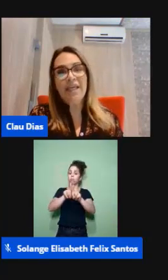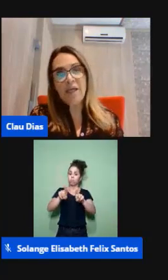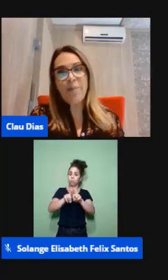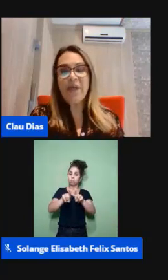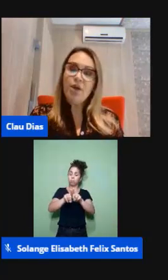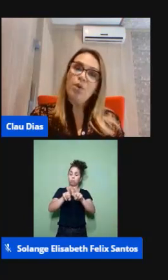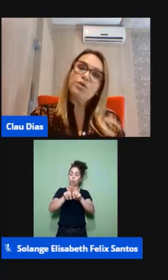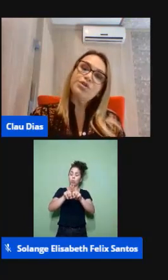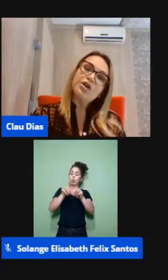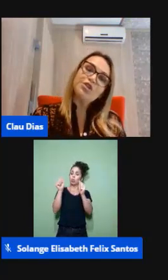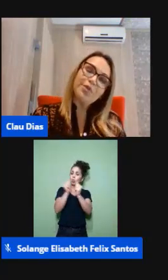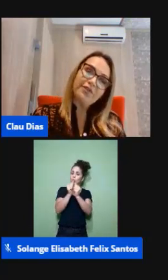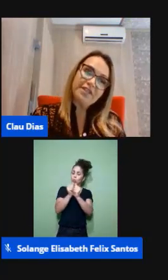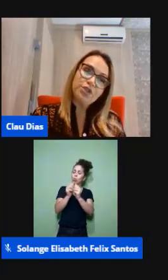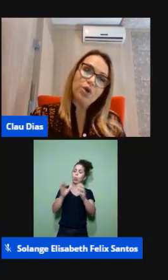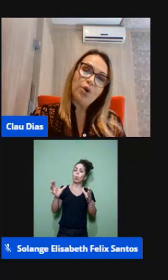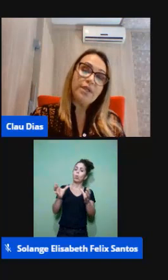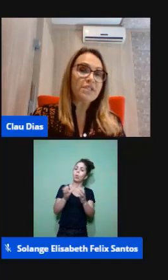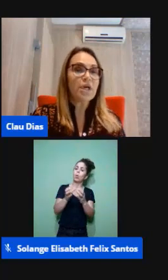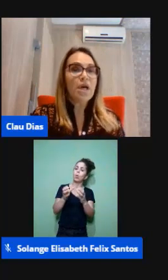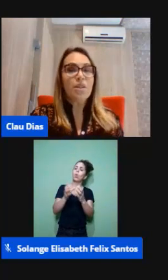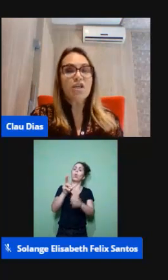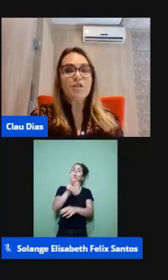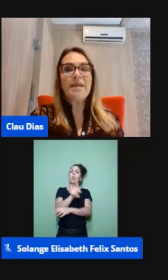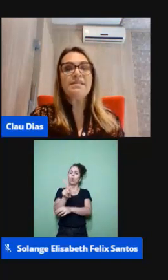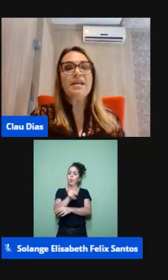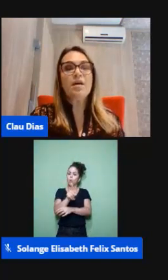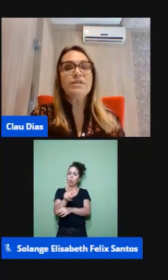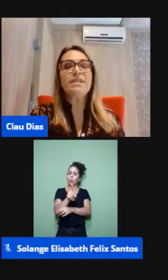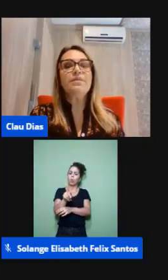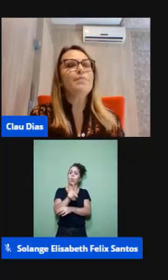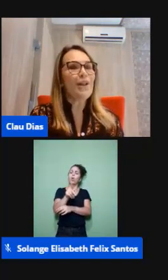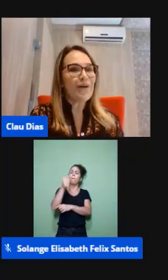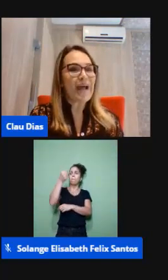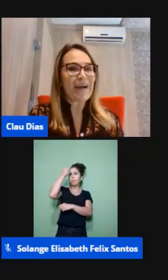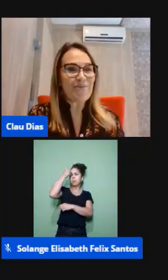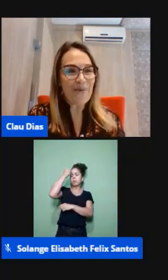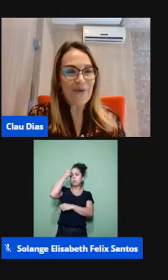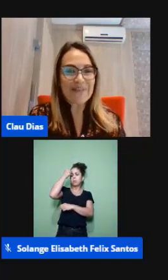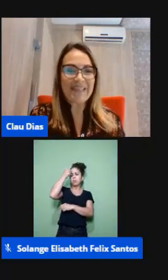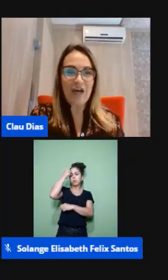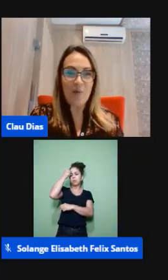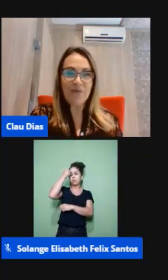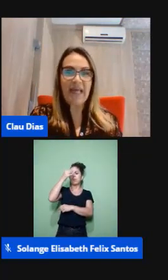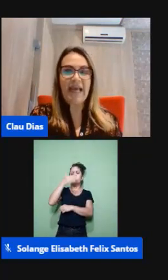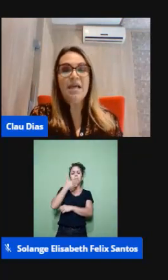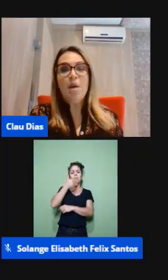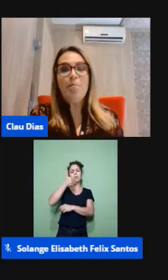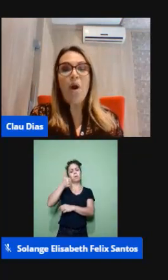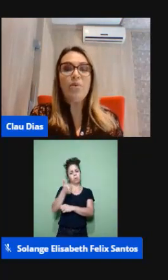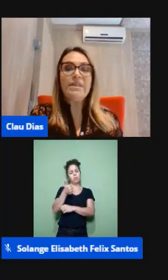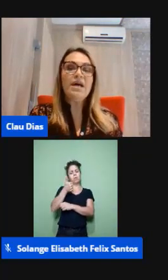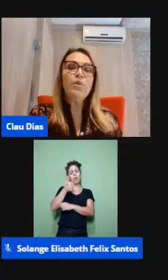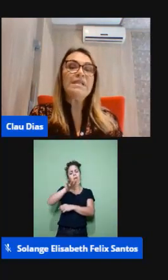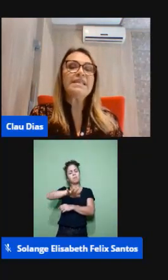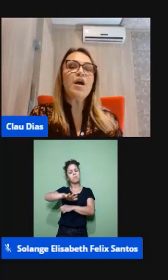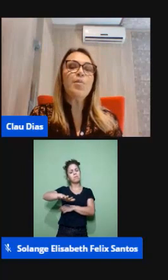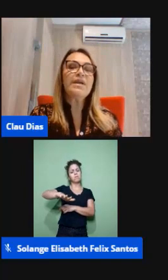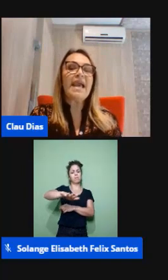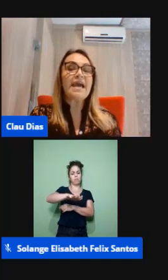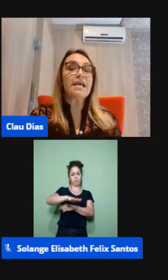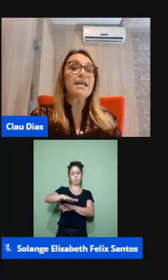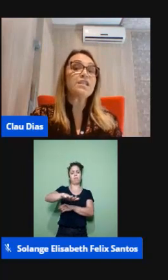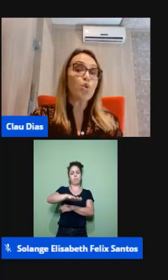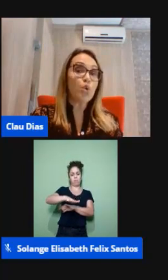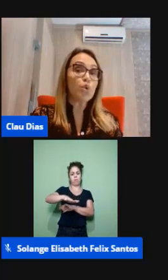nossa equipe, com os nossos professores, nós pensamos em melhorar um pouco esse campo, né? Bom, então esse